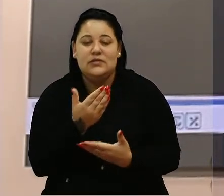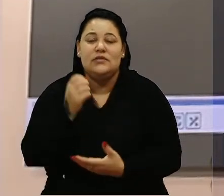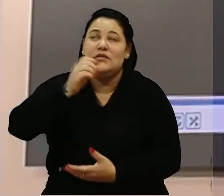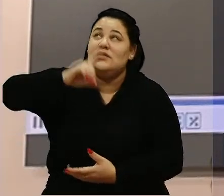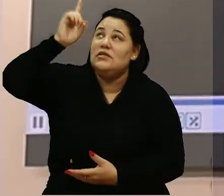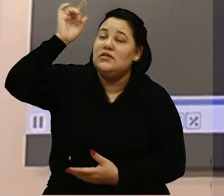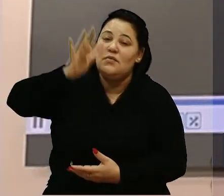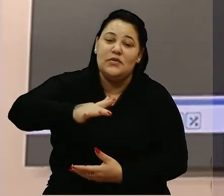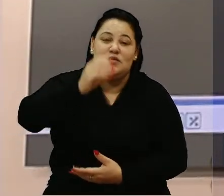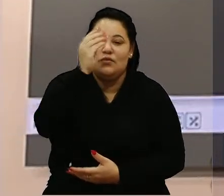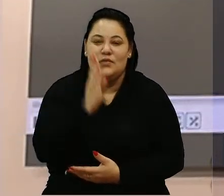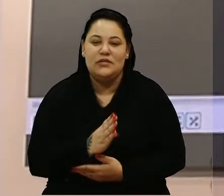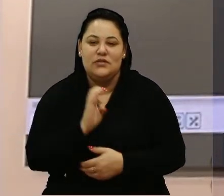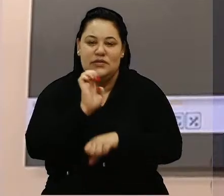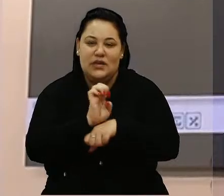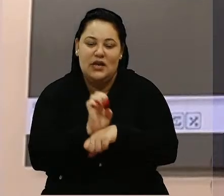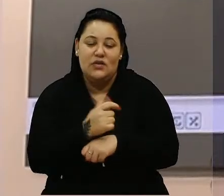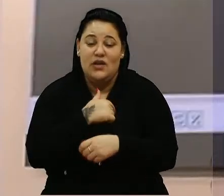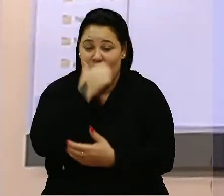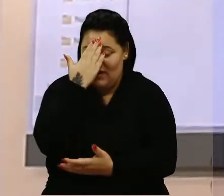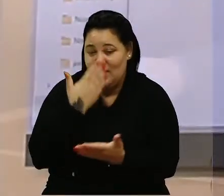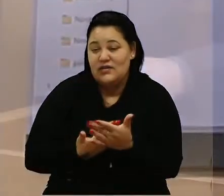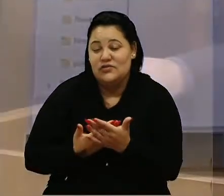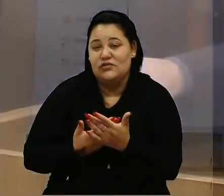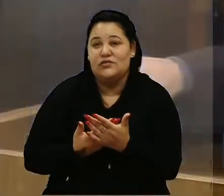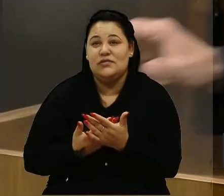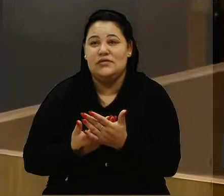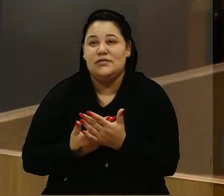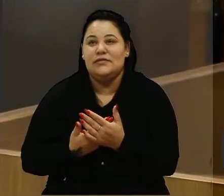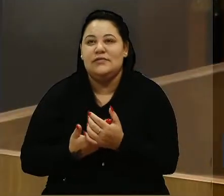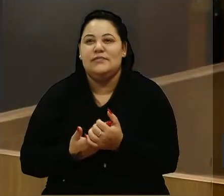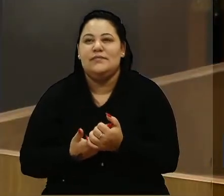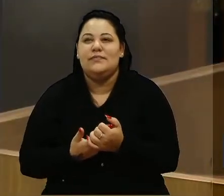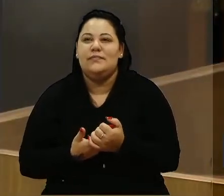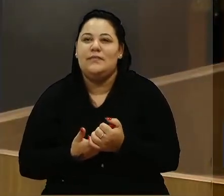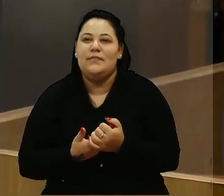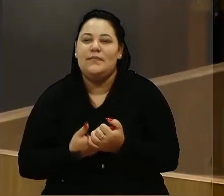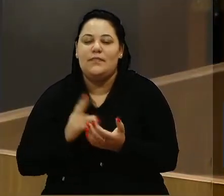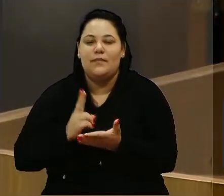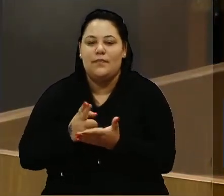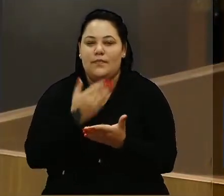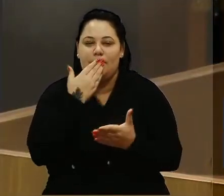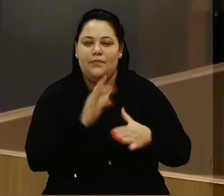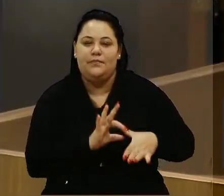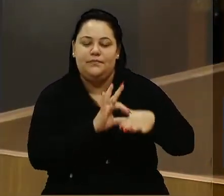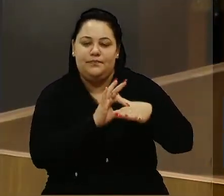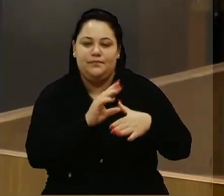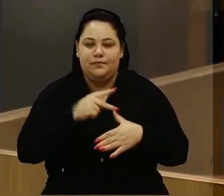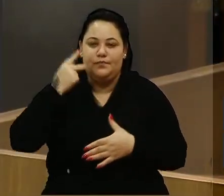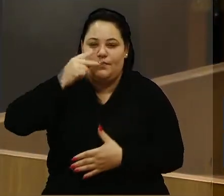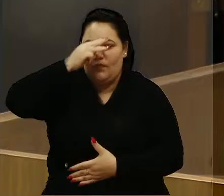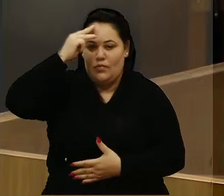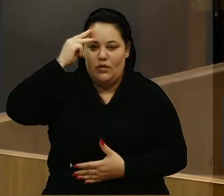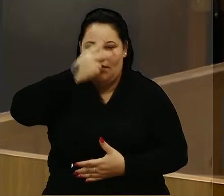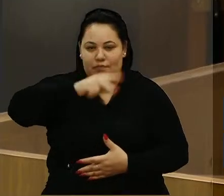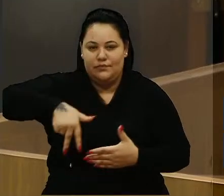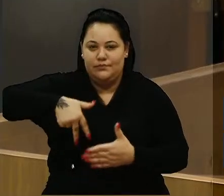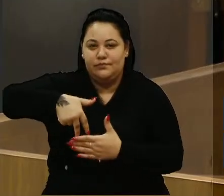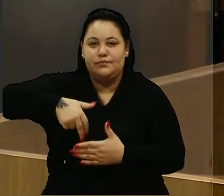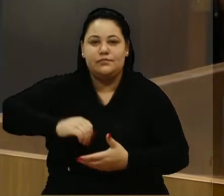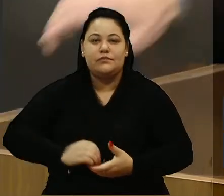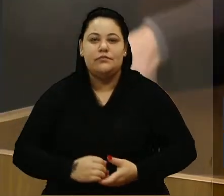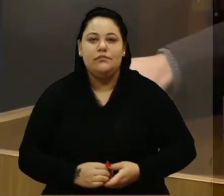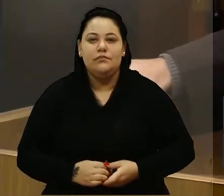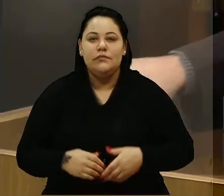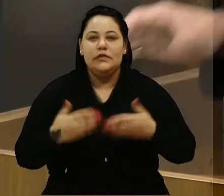nosso Brasil, o nosso Estado. Eu acredito que... Segue em declaração de líder, o vereador Juliano Valim, da tribuna. Então,